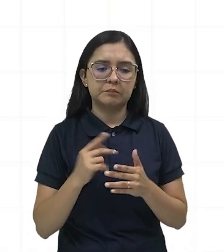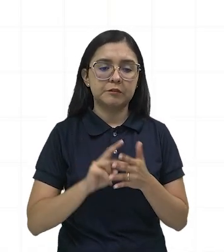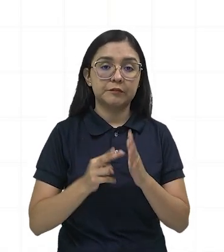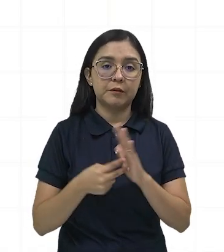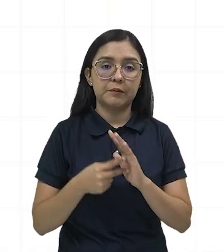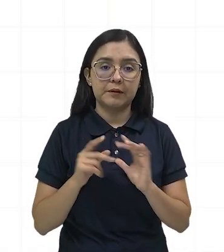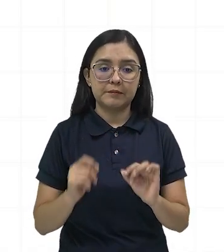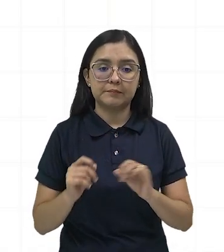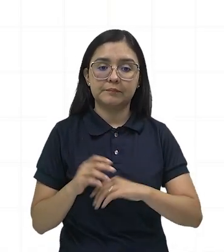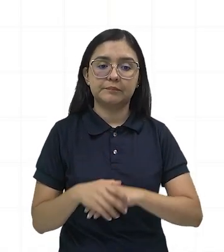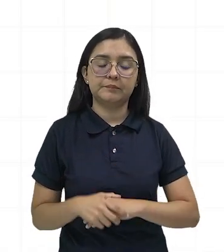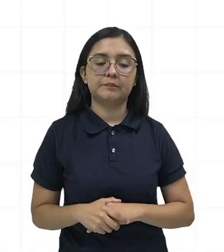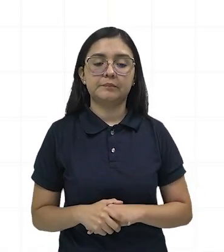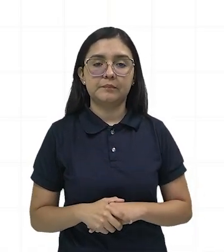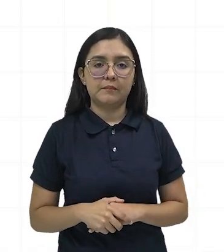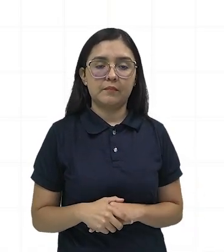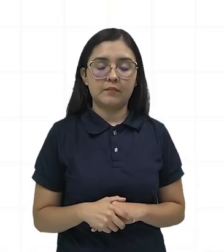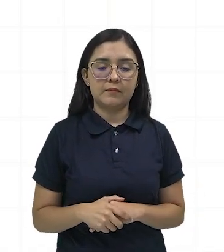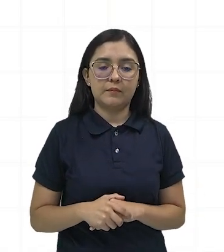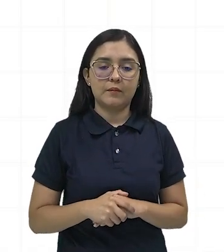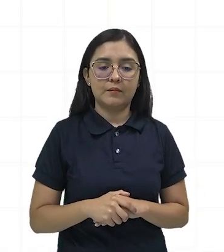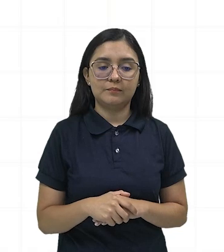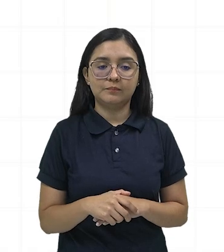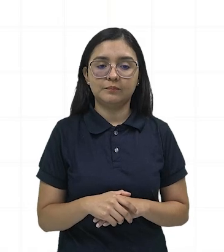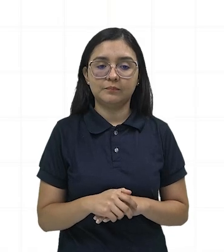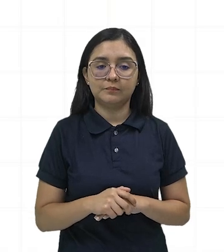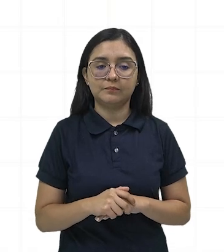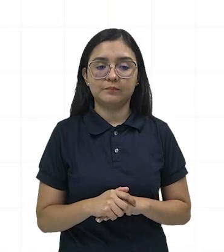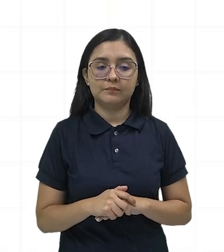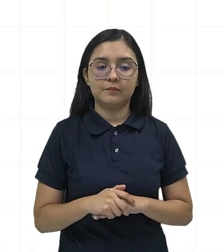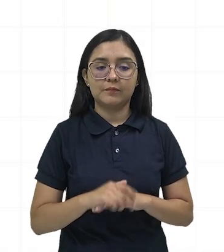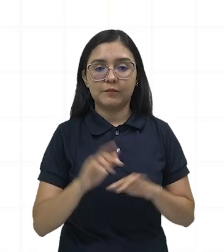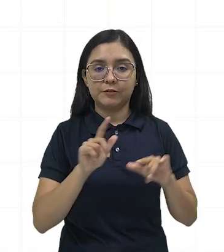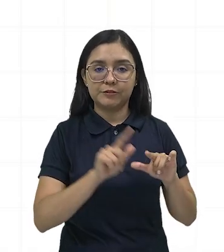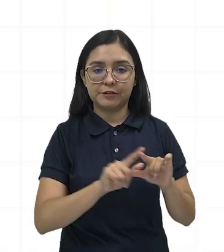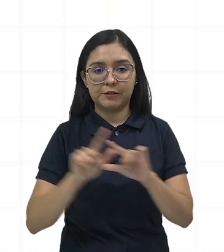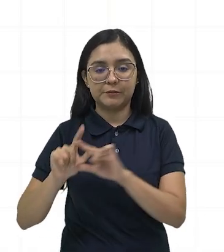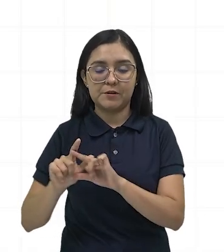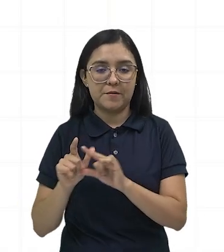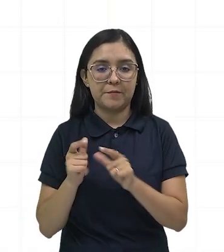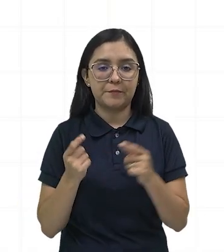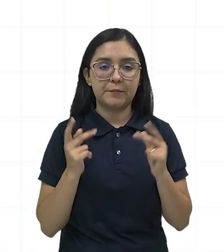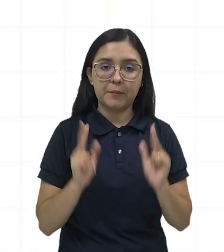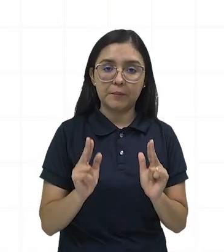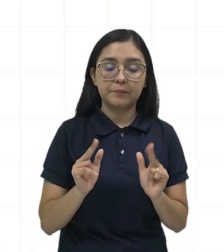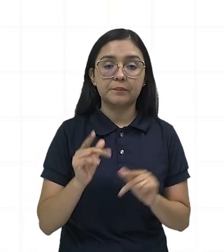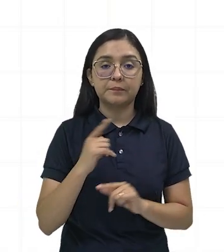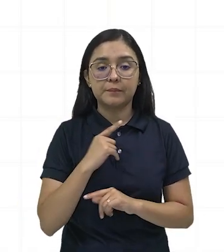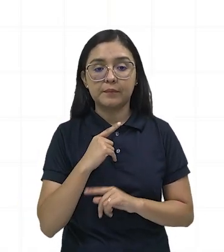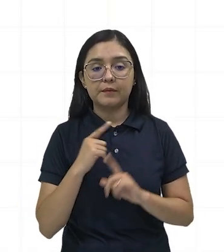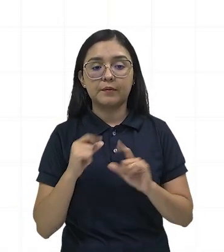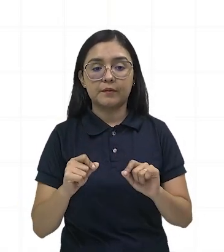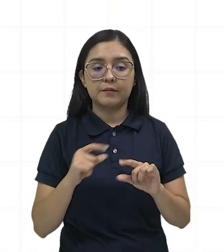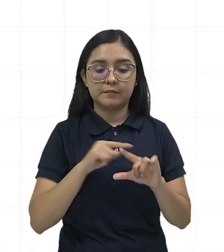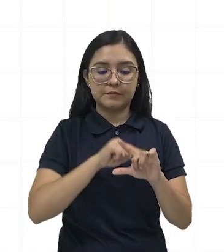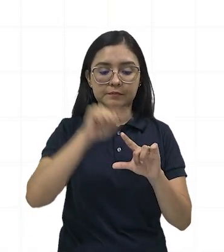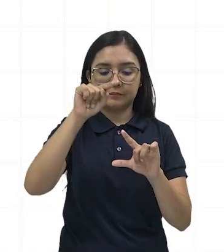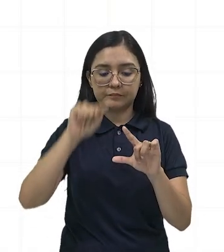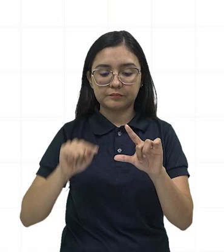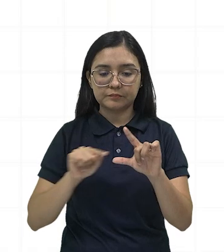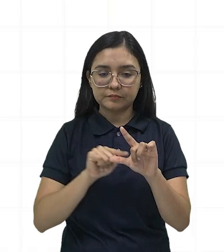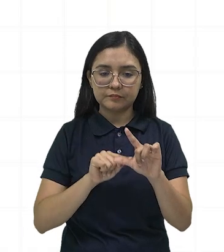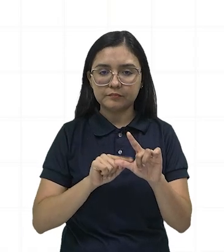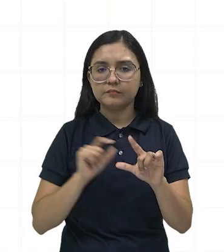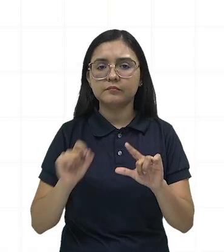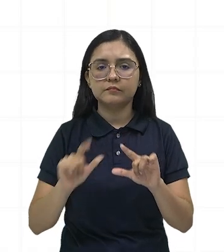significa? Que os triângulos congruentes, eles têm seus